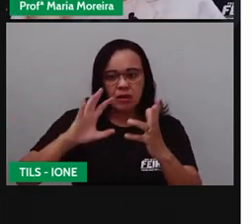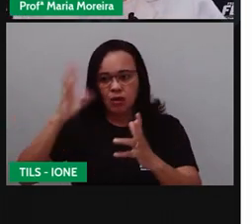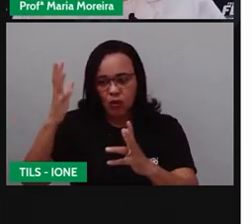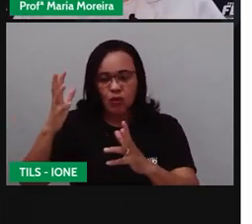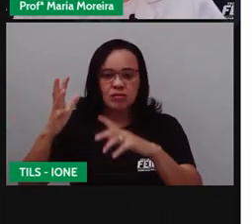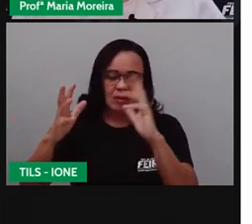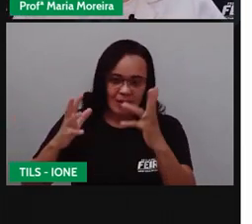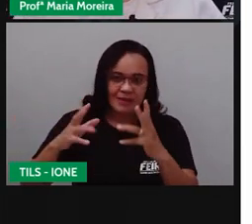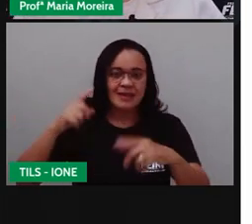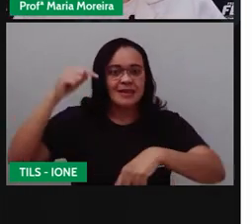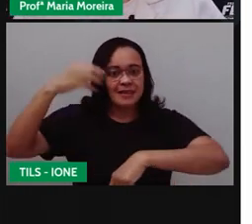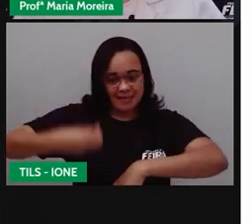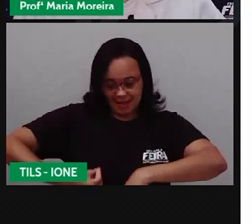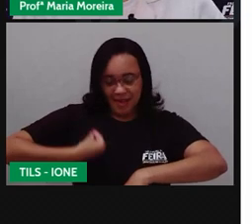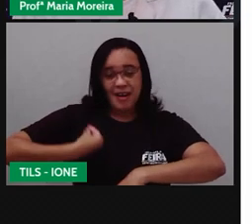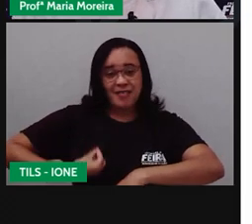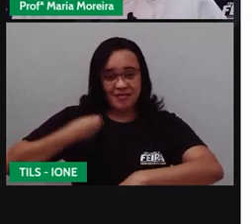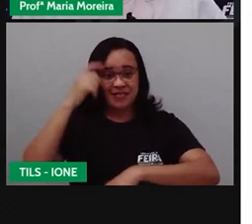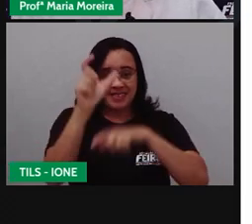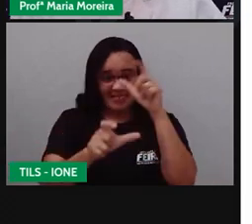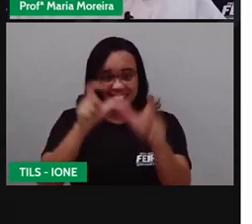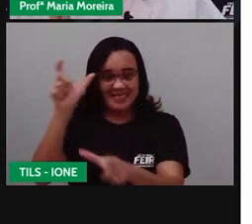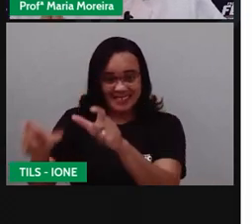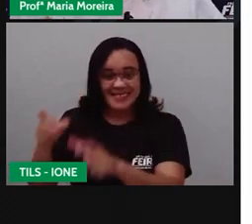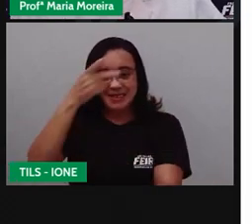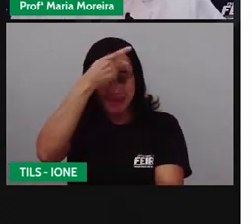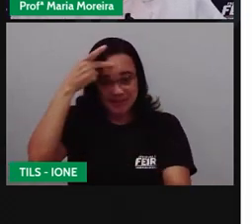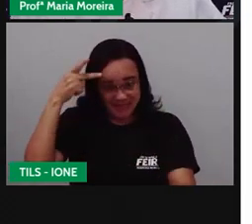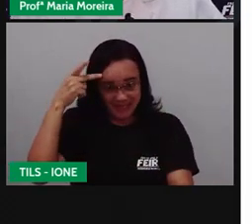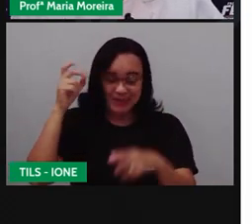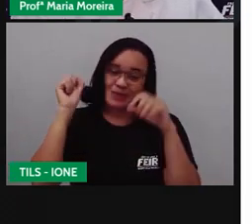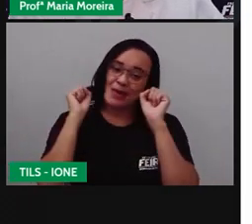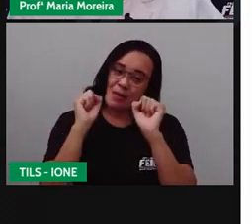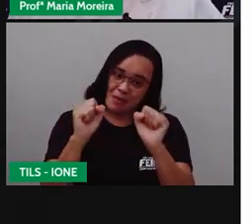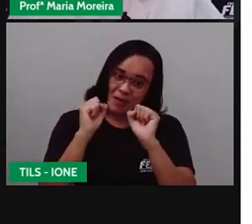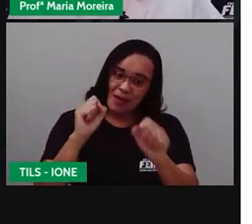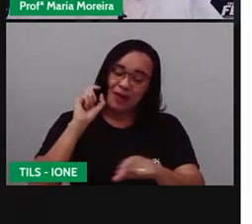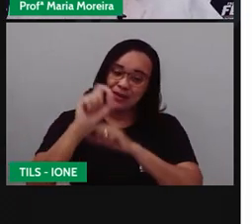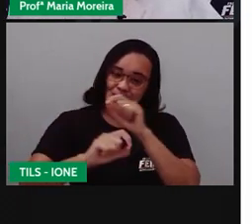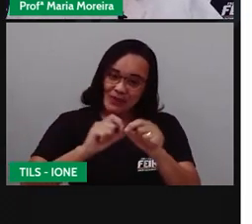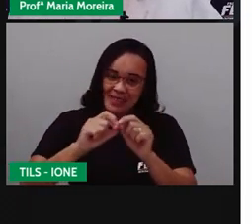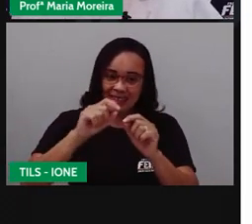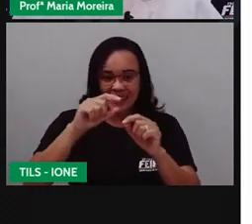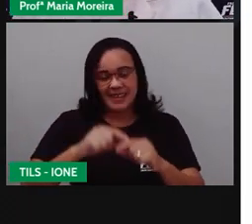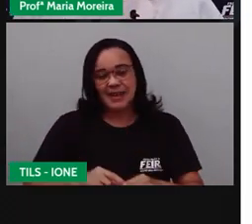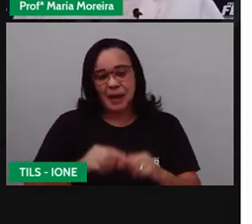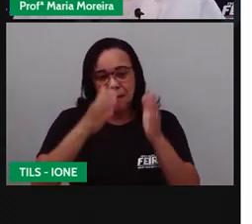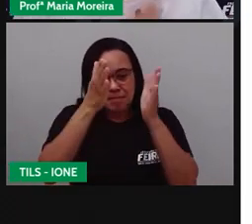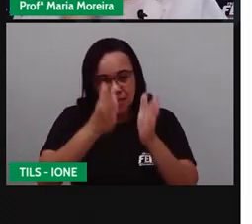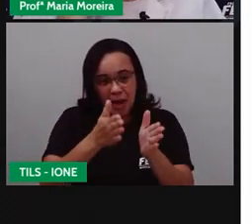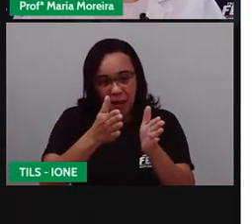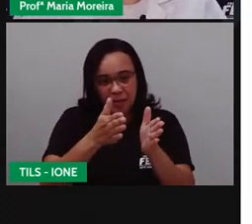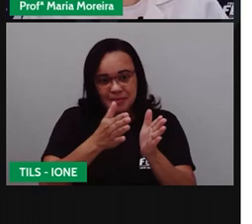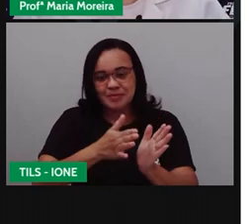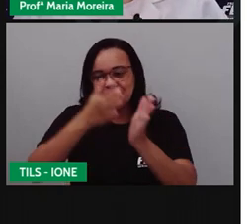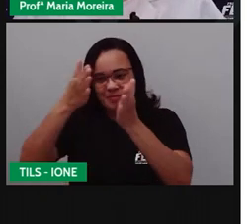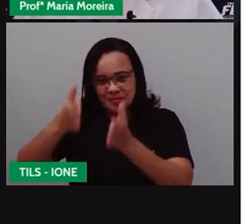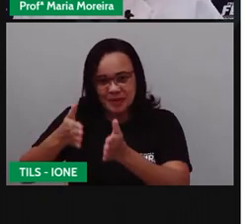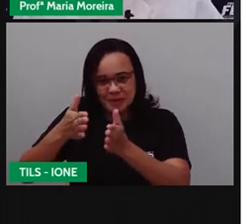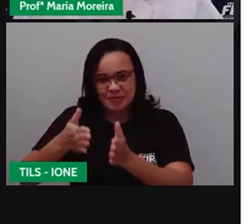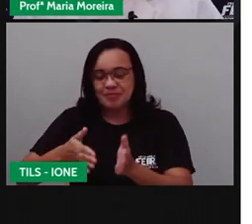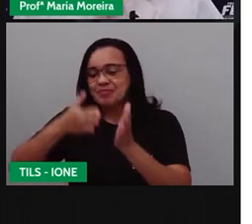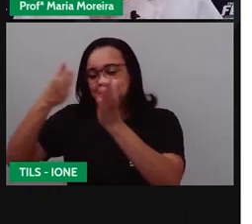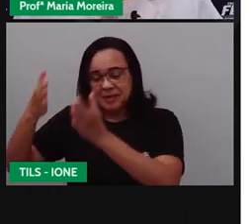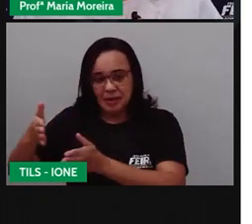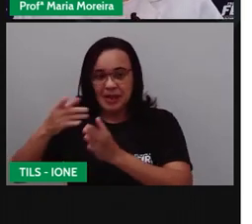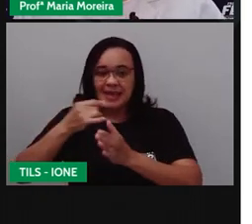De fato que ocorreram aonde? Na vida dessa pessoa. Você pode incluir seções para dividir o texto em partes. Né? Por exemplo, ah, eu vou falar que agora só